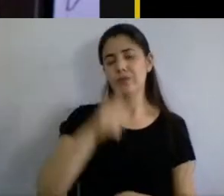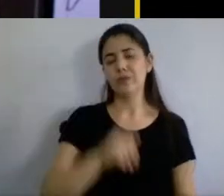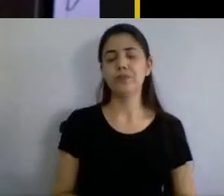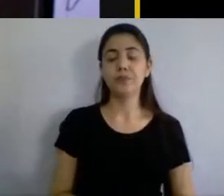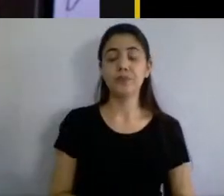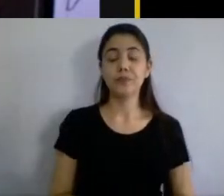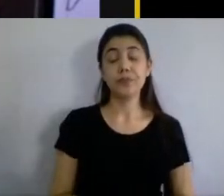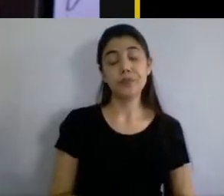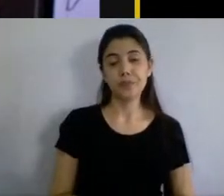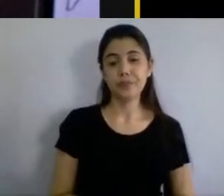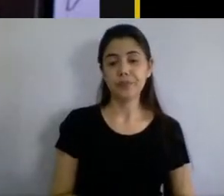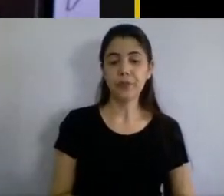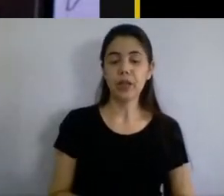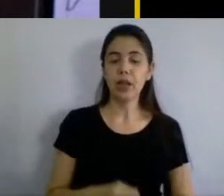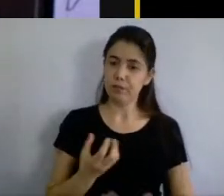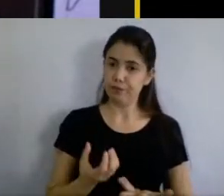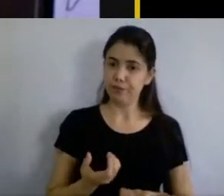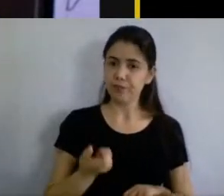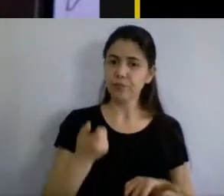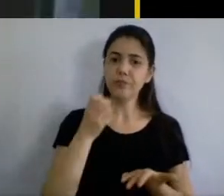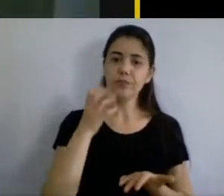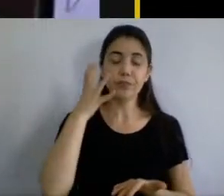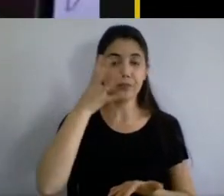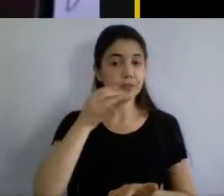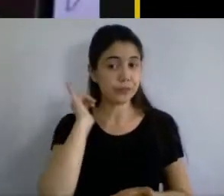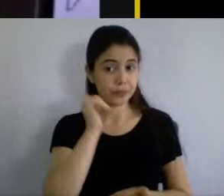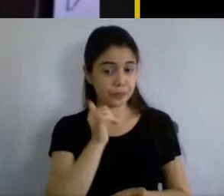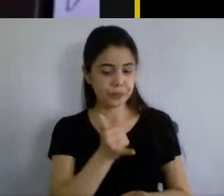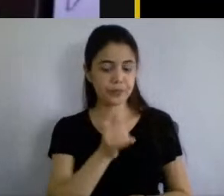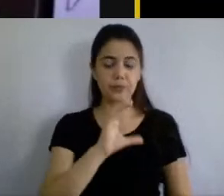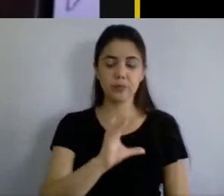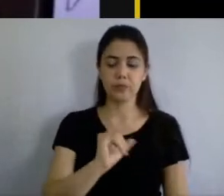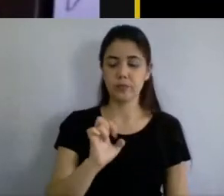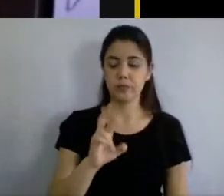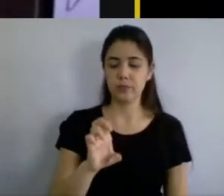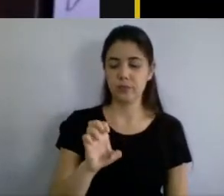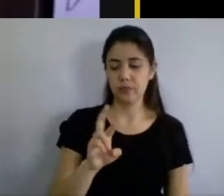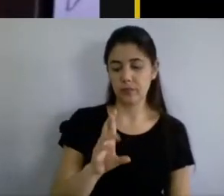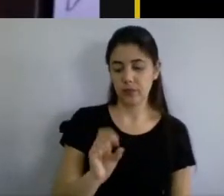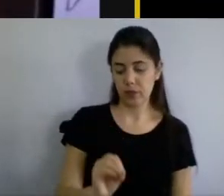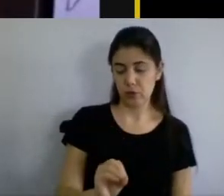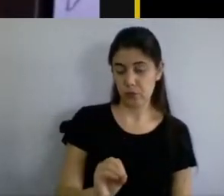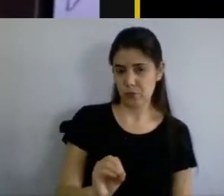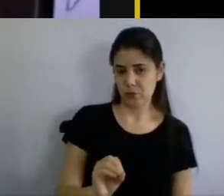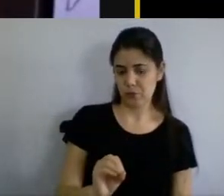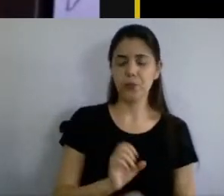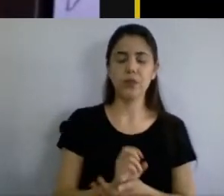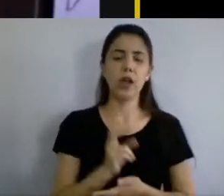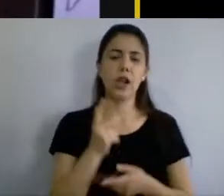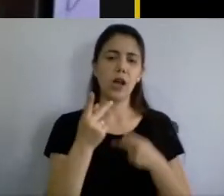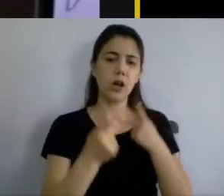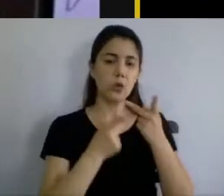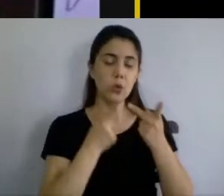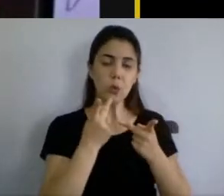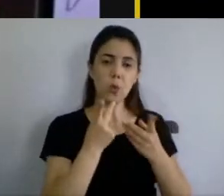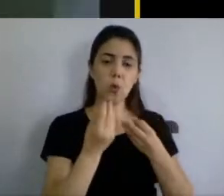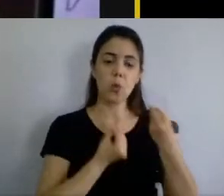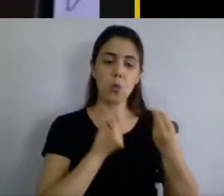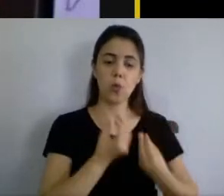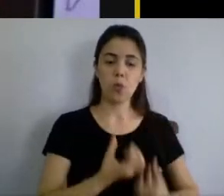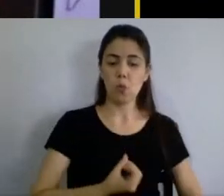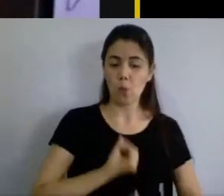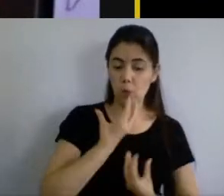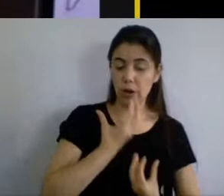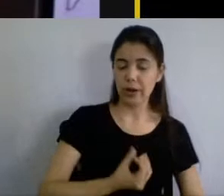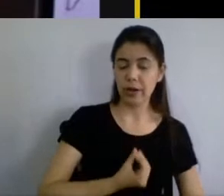Cícero permite a gente aproximar o modo como o poeta Simões lembrou o passado do